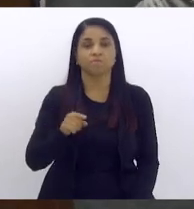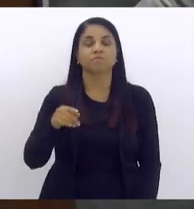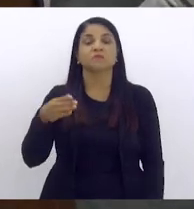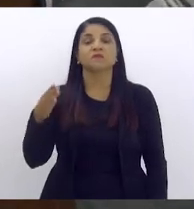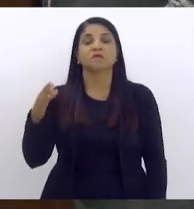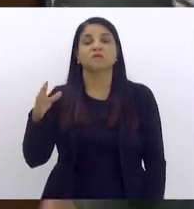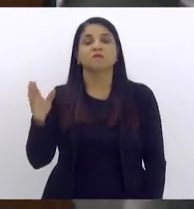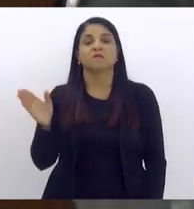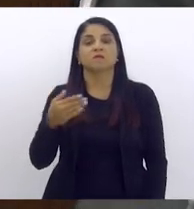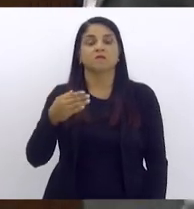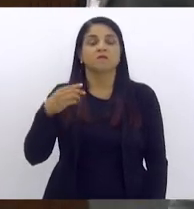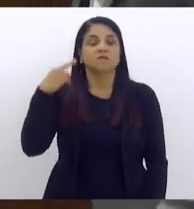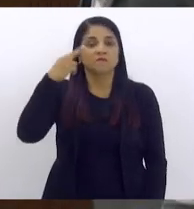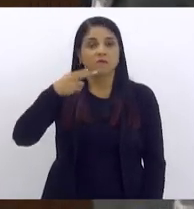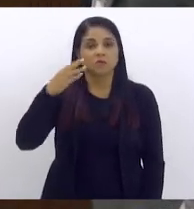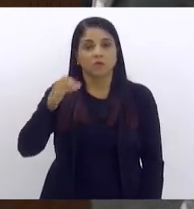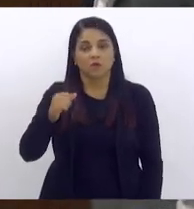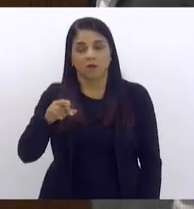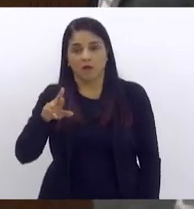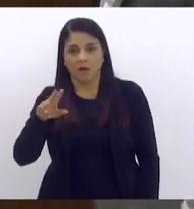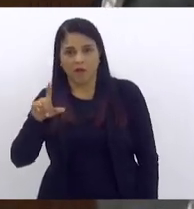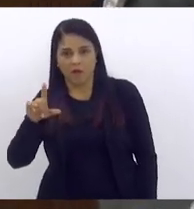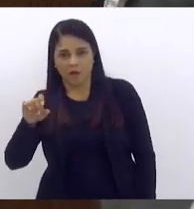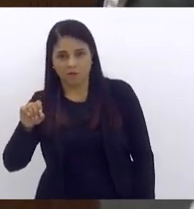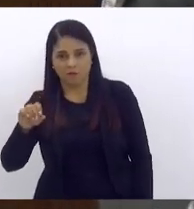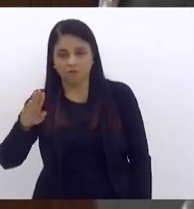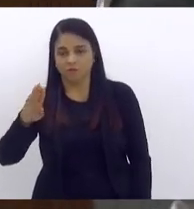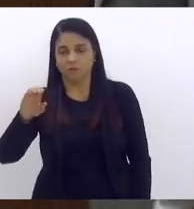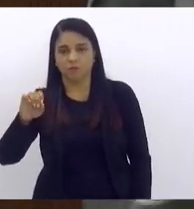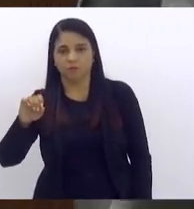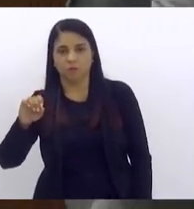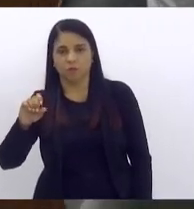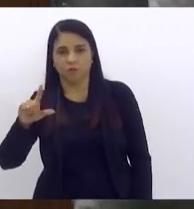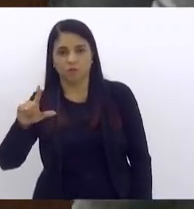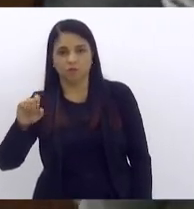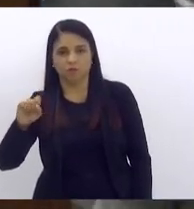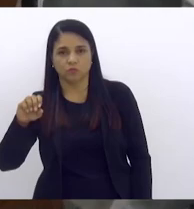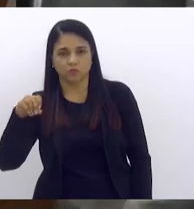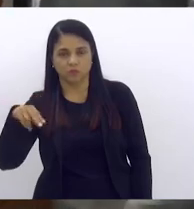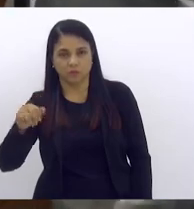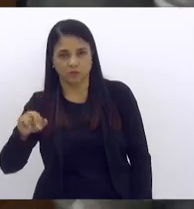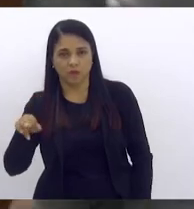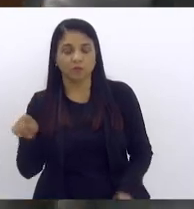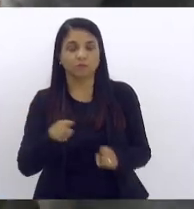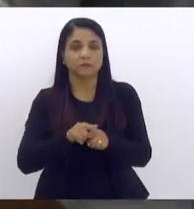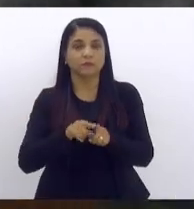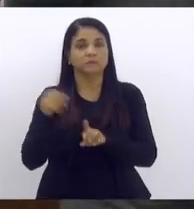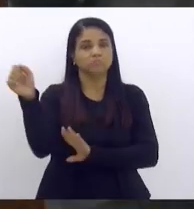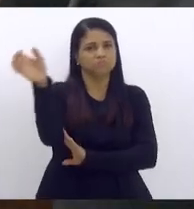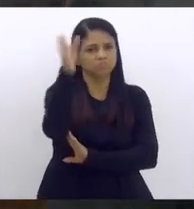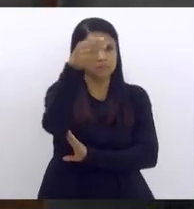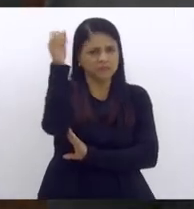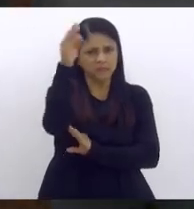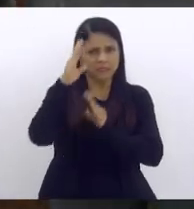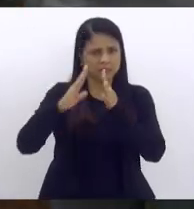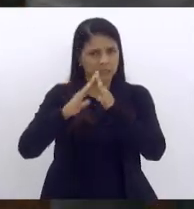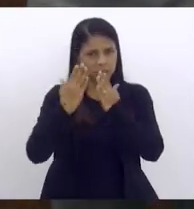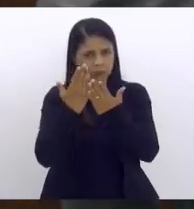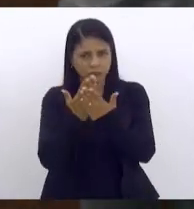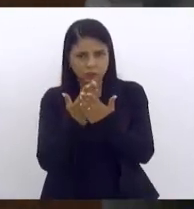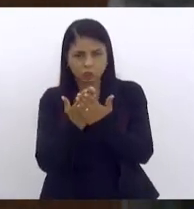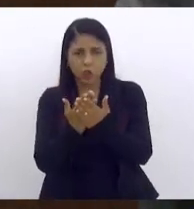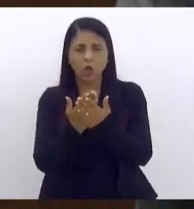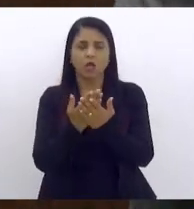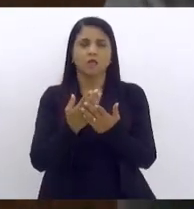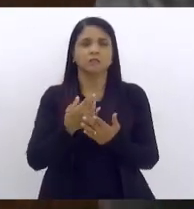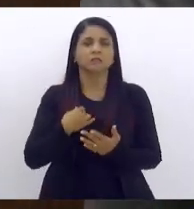mentiroso exalte a bandeira do Brasil nas escolas municipais e deixe de exaltar a sexualidade,